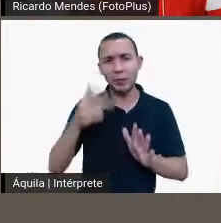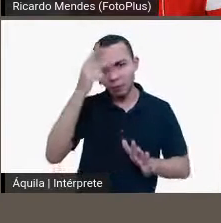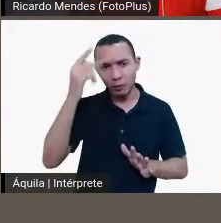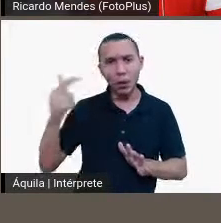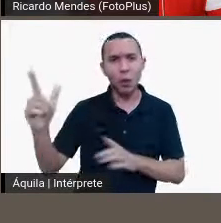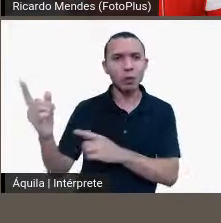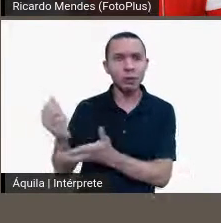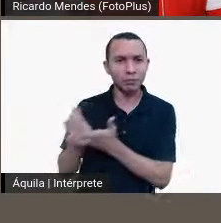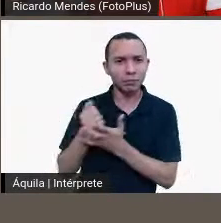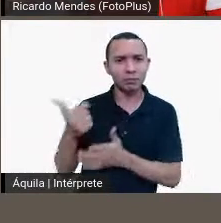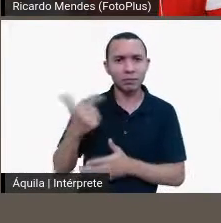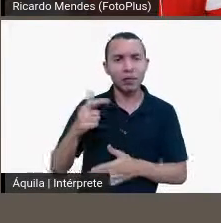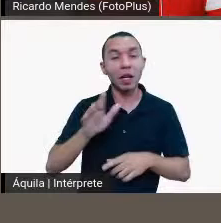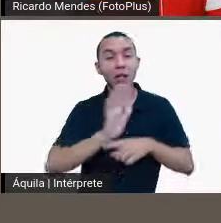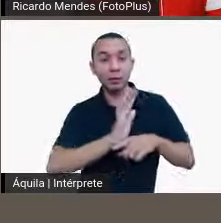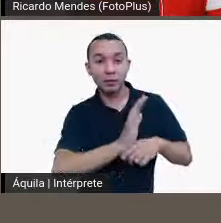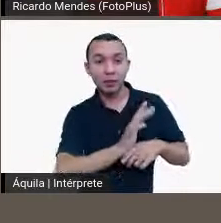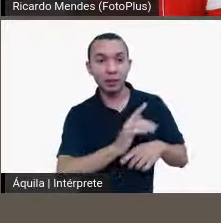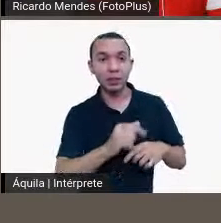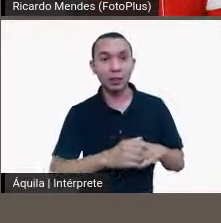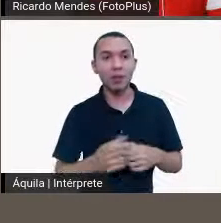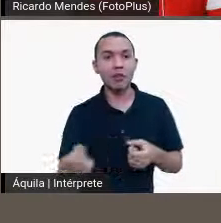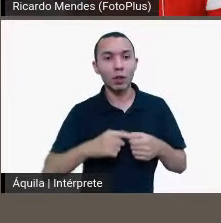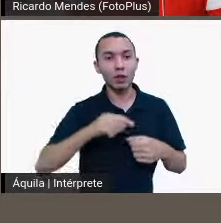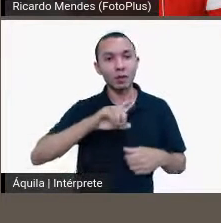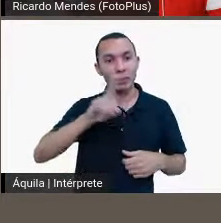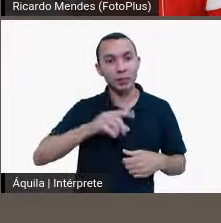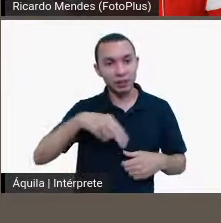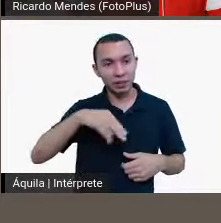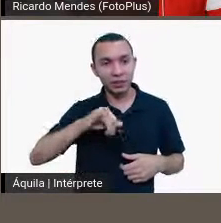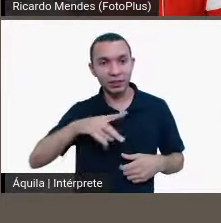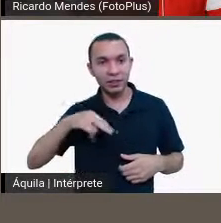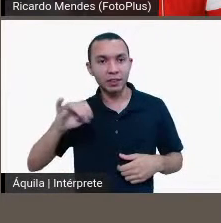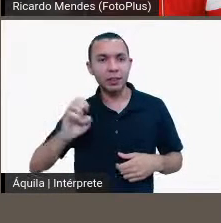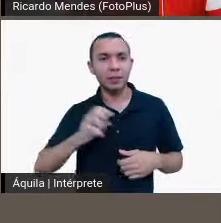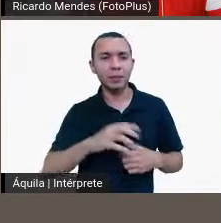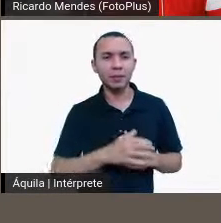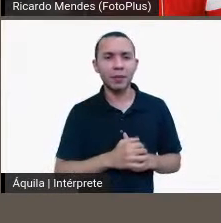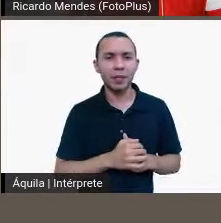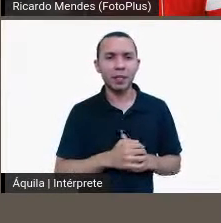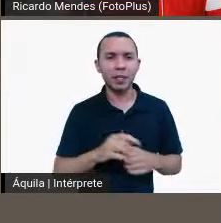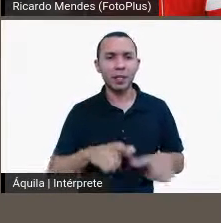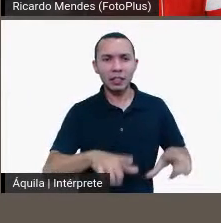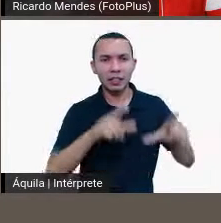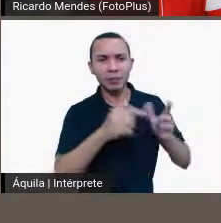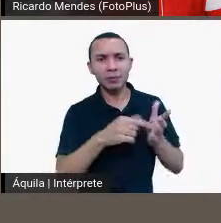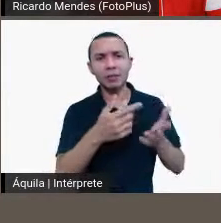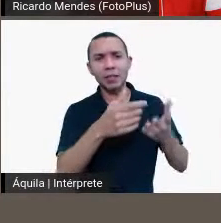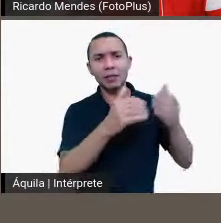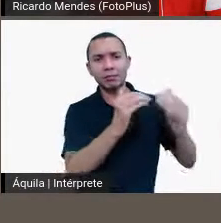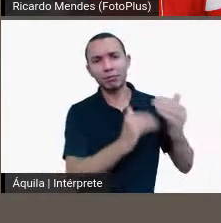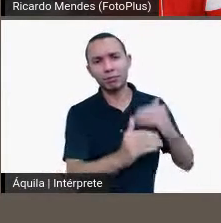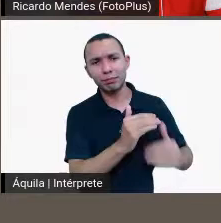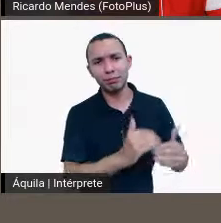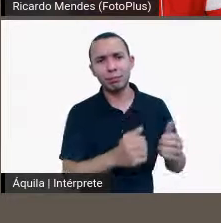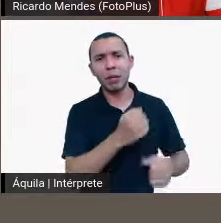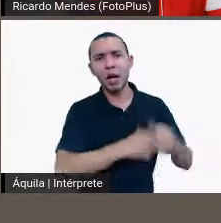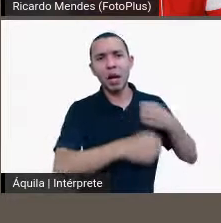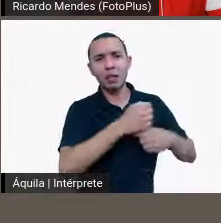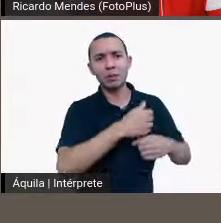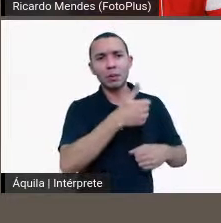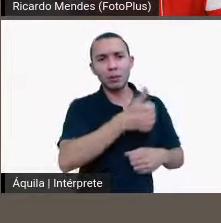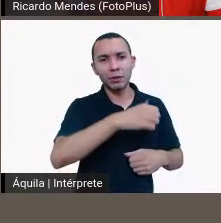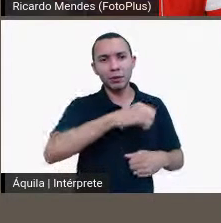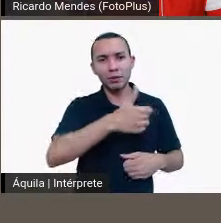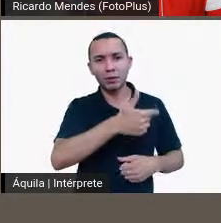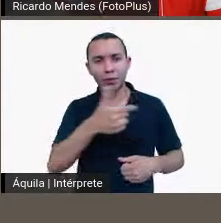Foi omitido o cinema, voltando aos Zanin, que se desenvolvia precariamente, que atravessava a fase de decadência dos anos anteriores a 22. O